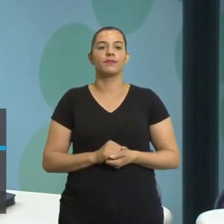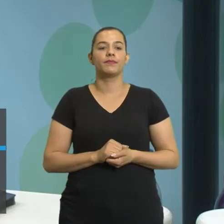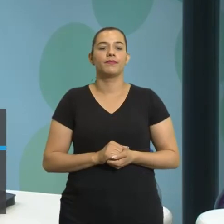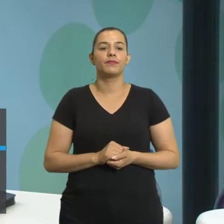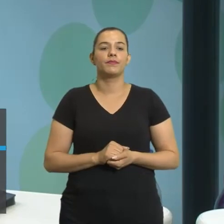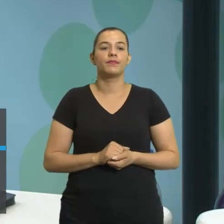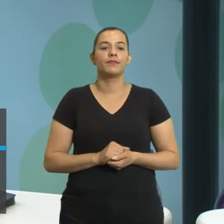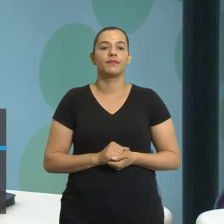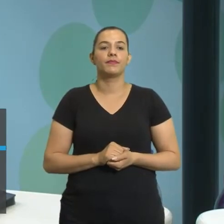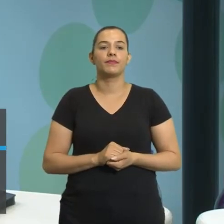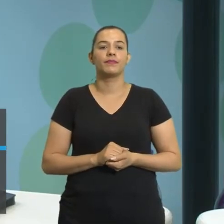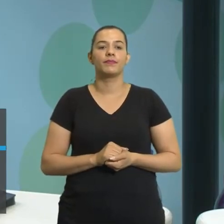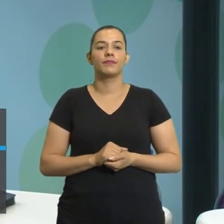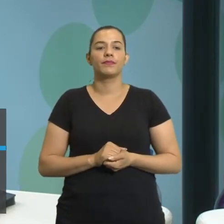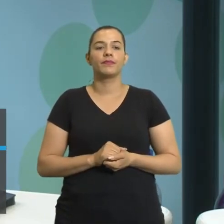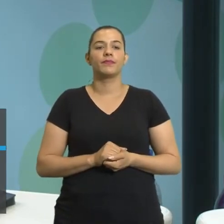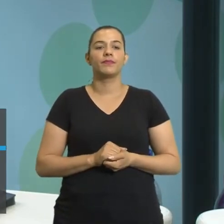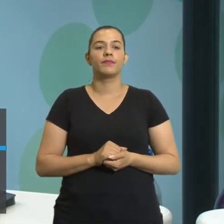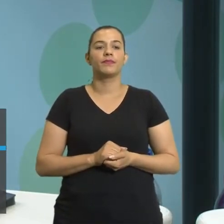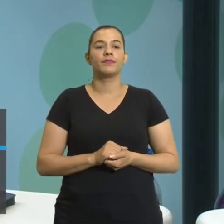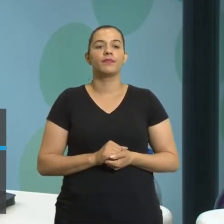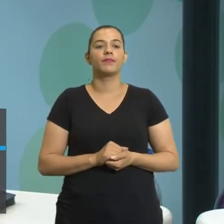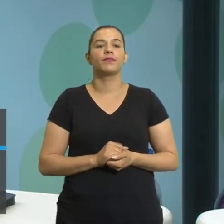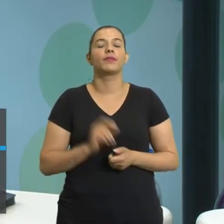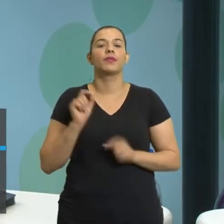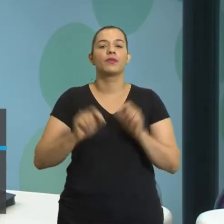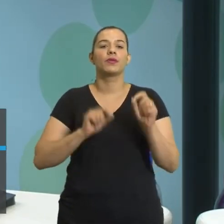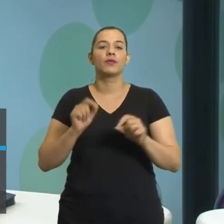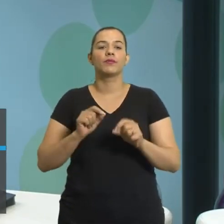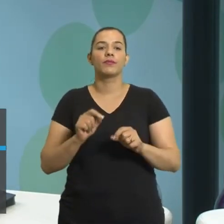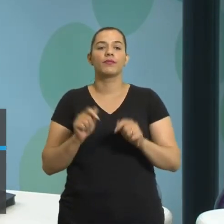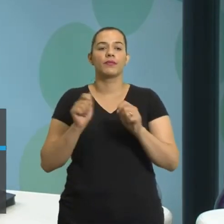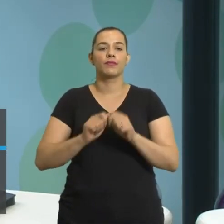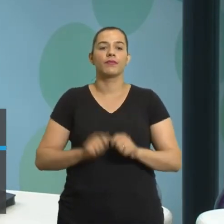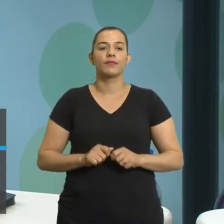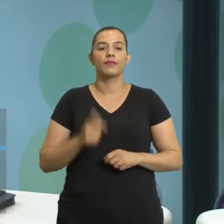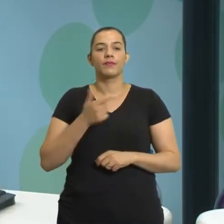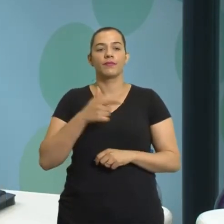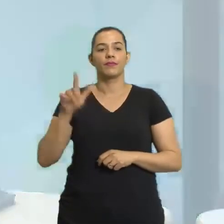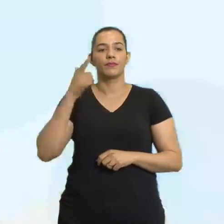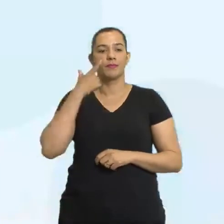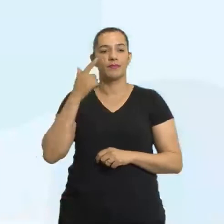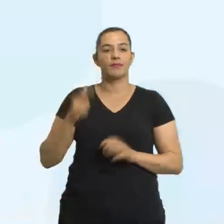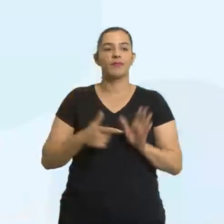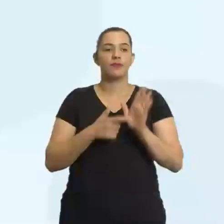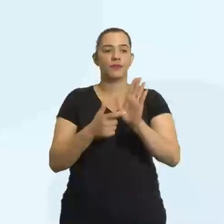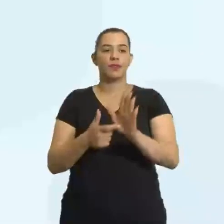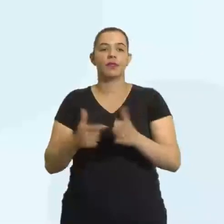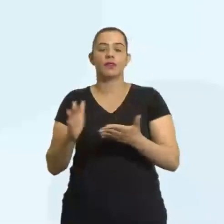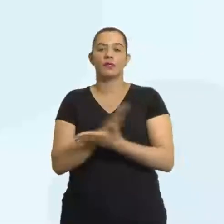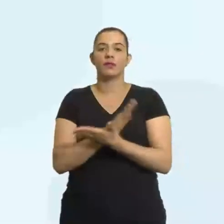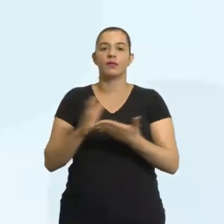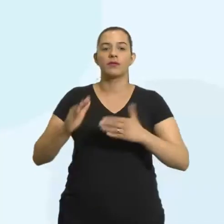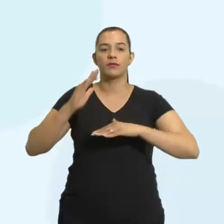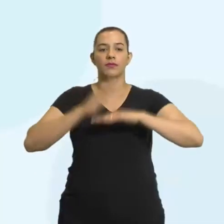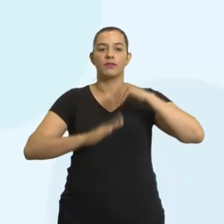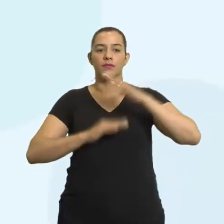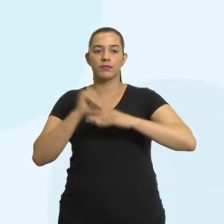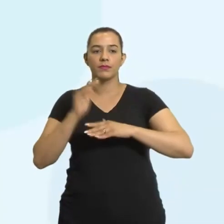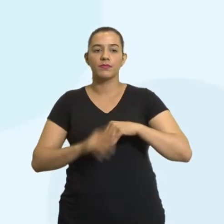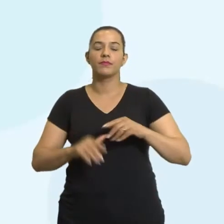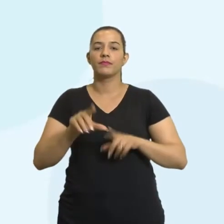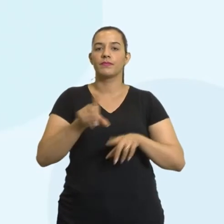certo? E o que foi desenvolvido? Próximo slide. Nós trazemos, então, algumas habilidades, selecionamos